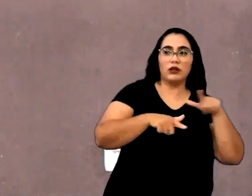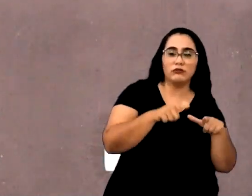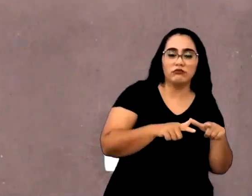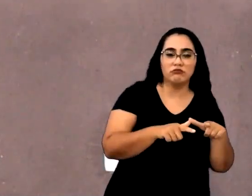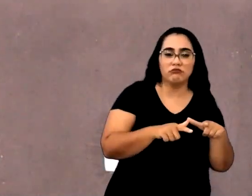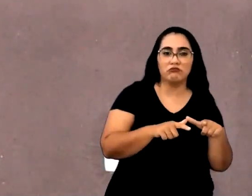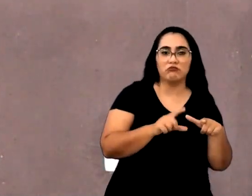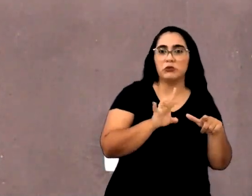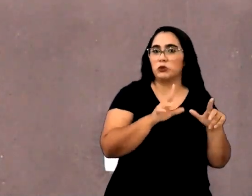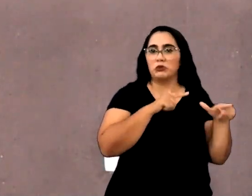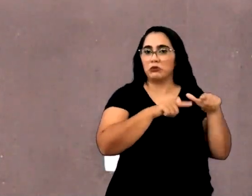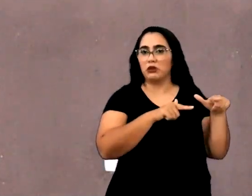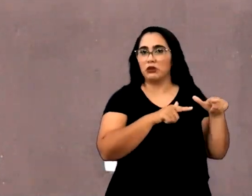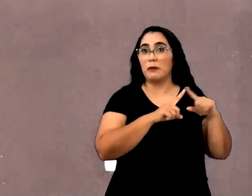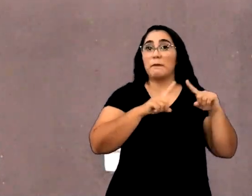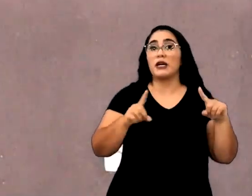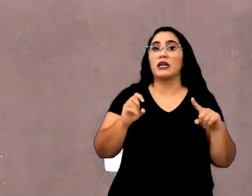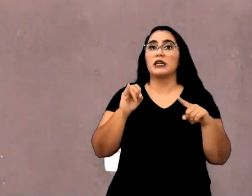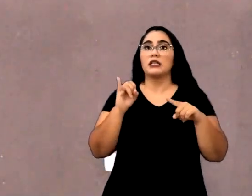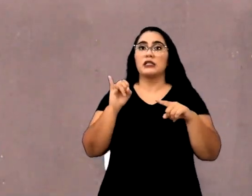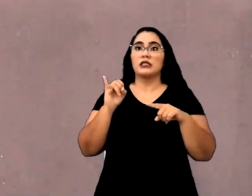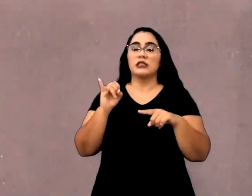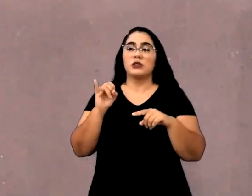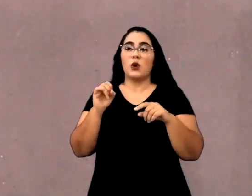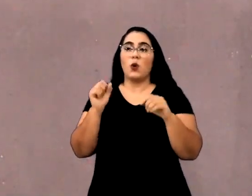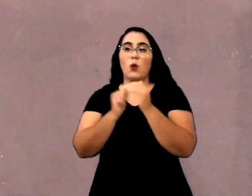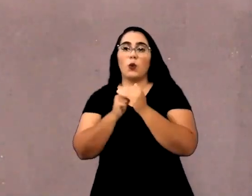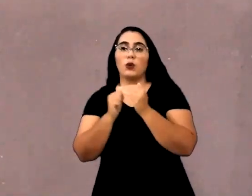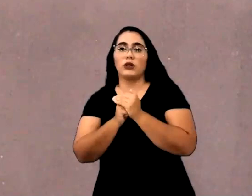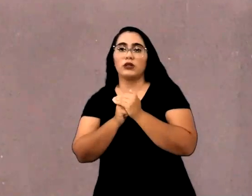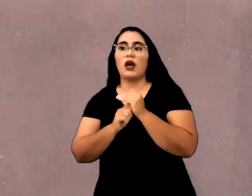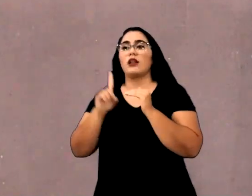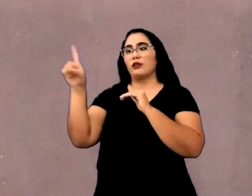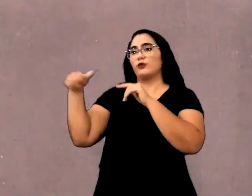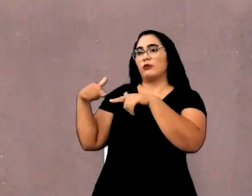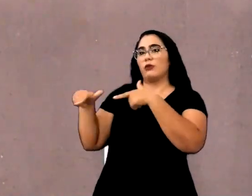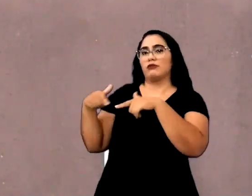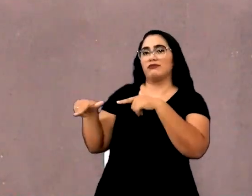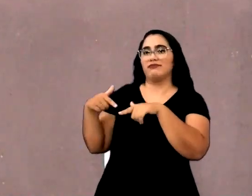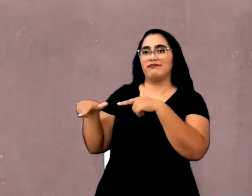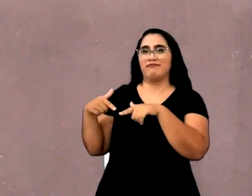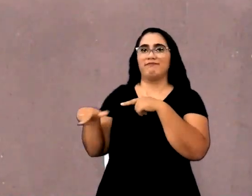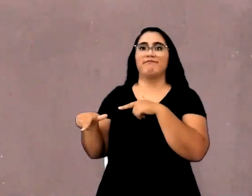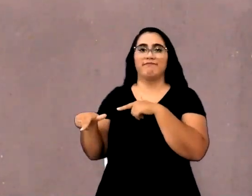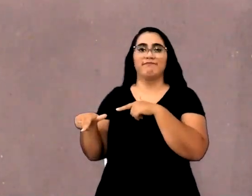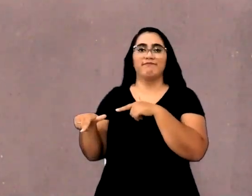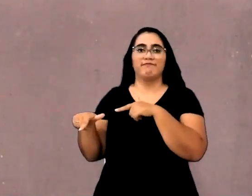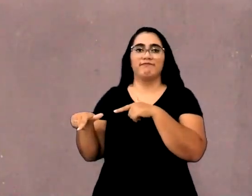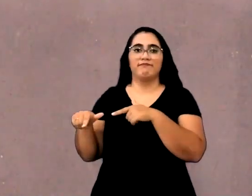mas quando o homem ora, Deus trabalha.